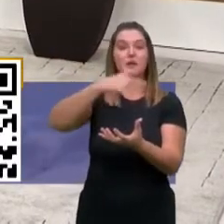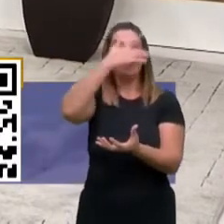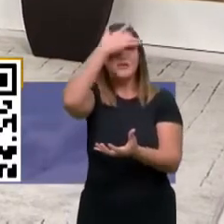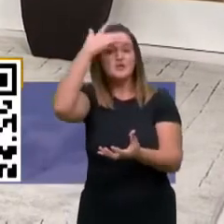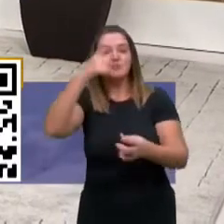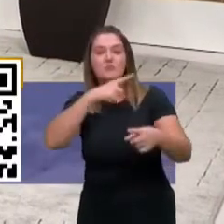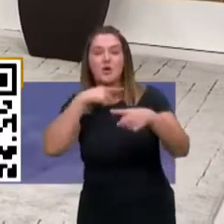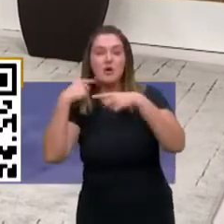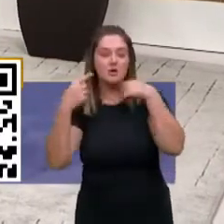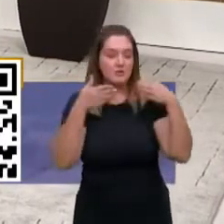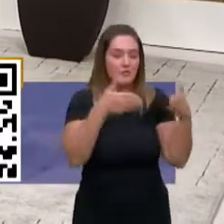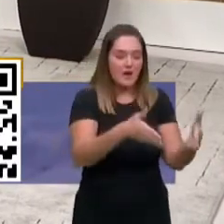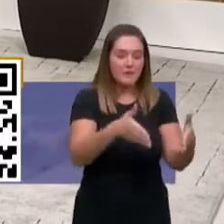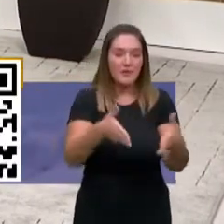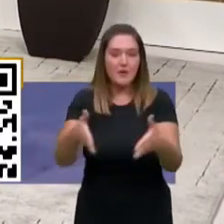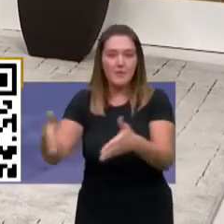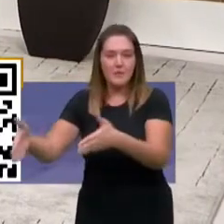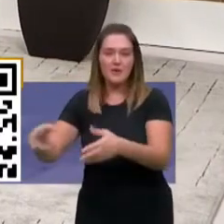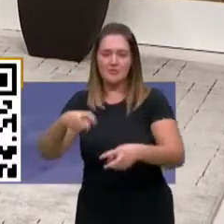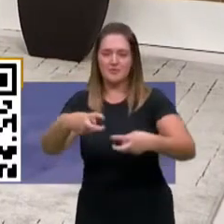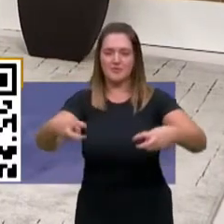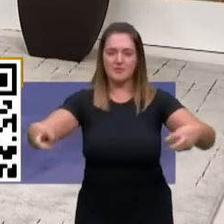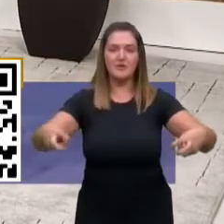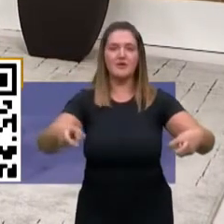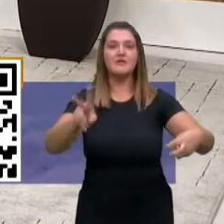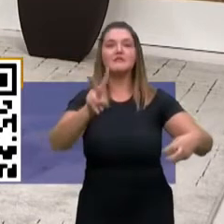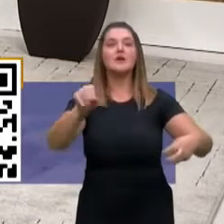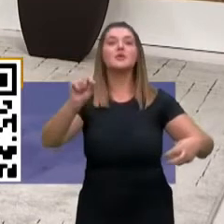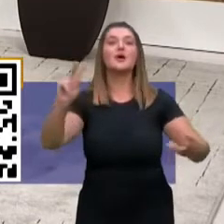ressuscitarão. Veja só o que diz a Bíblia. Apocalipse capítulo 21.